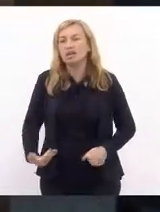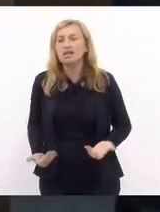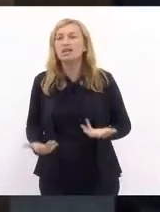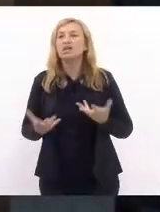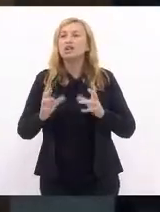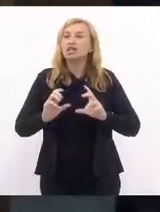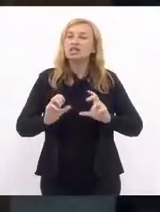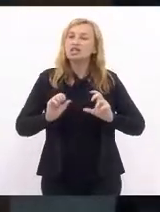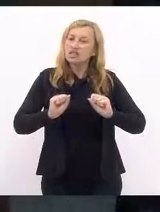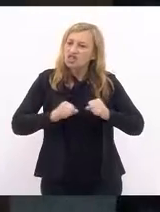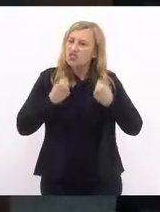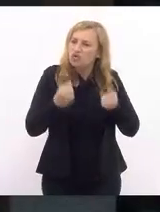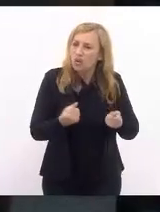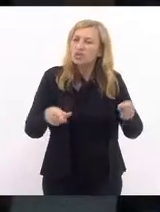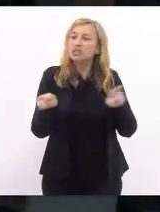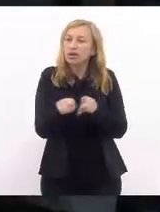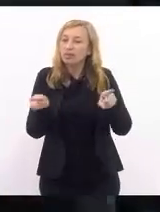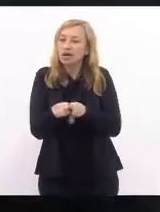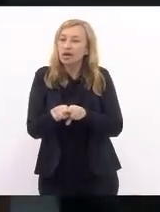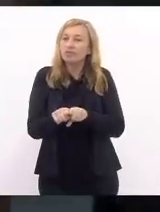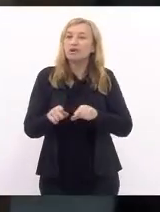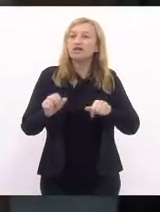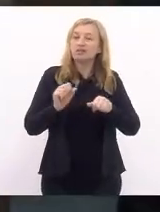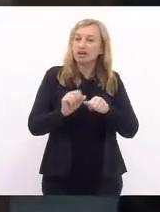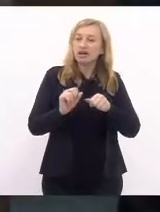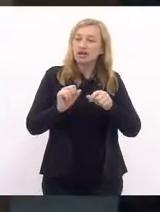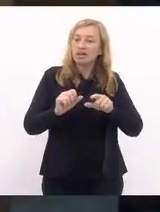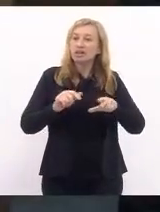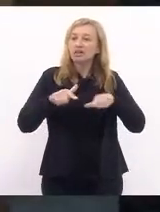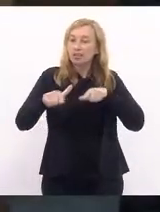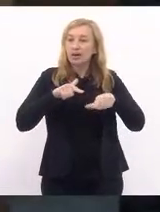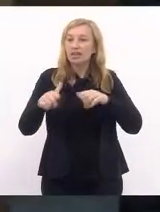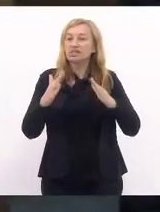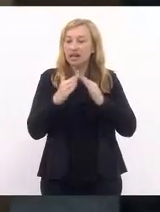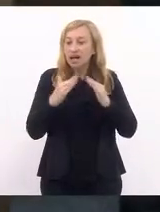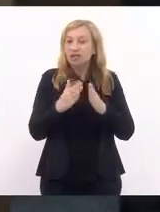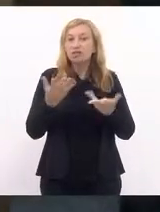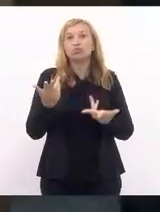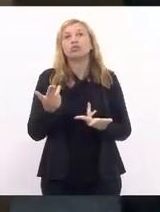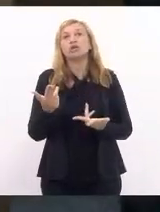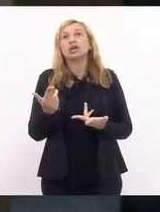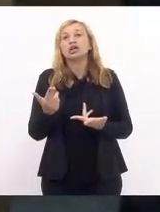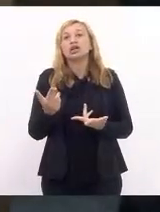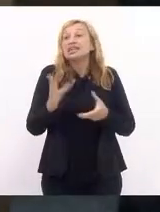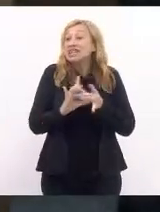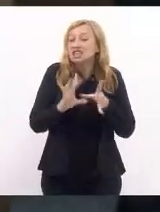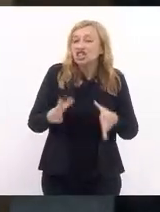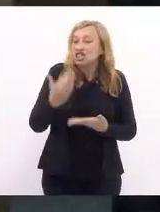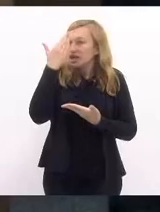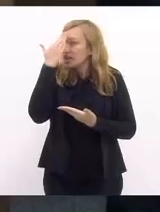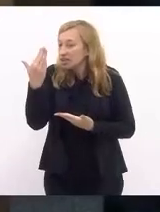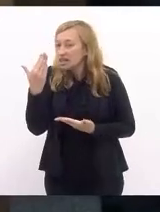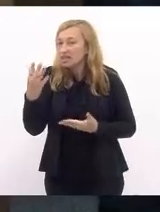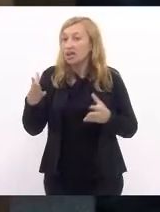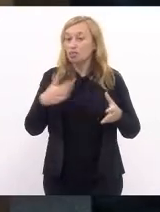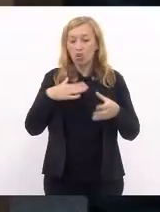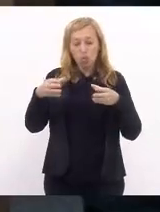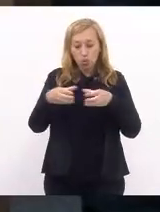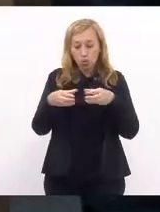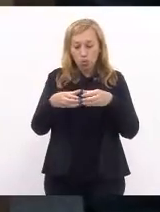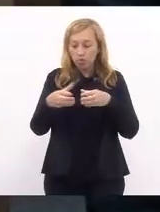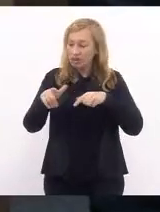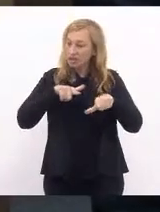que se esforça também para fazer essa casa funcionar e eu não poderia por Óbvio deixar de agradecer a minha equipe